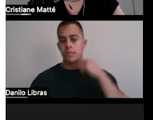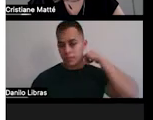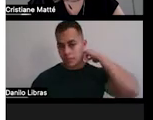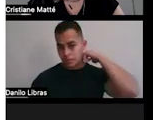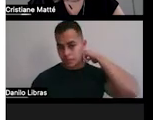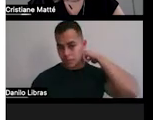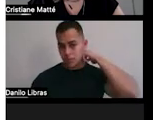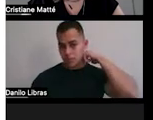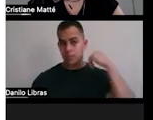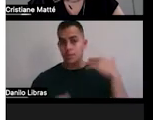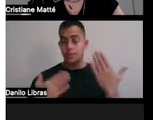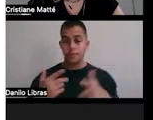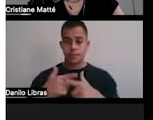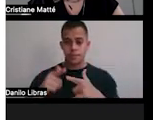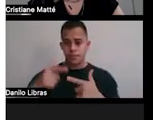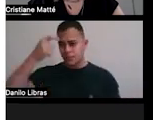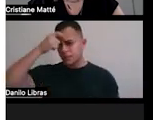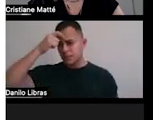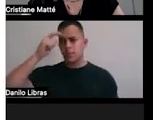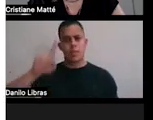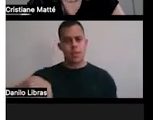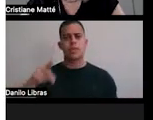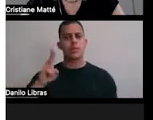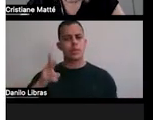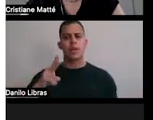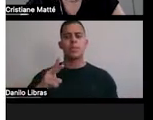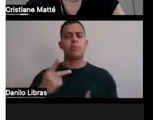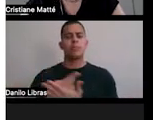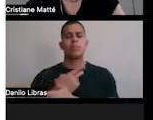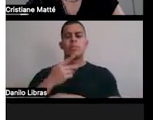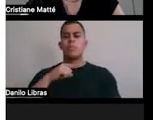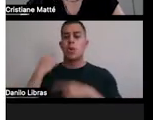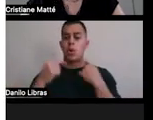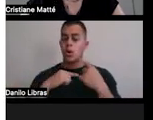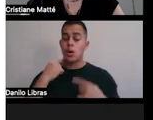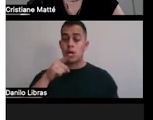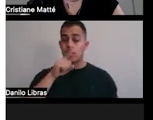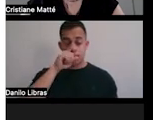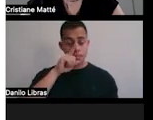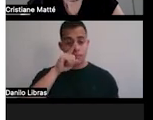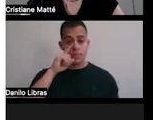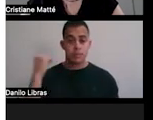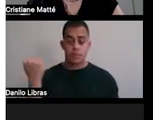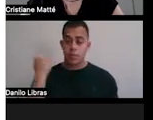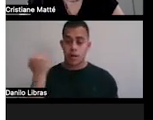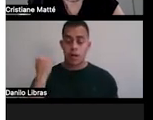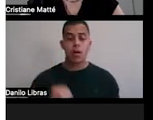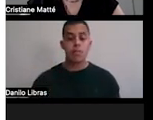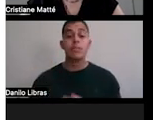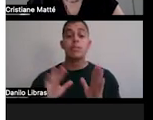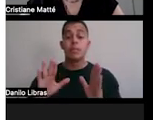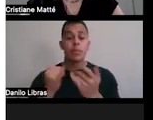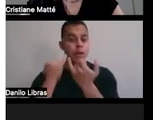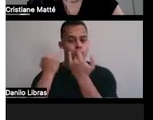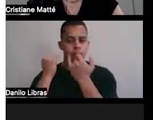de Alzheimer são a quinta causa de morte. É muito alto, gente. Quando a gente vai olhar os dados de 2021,